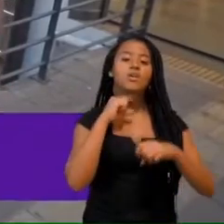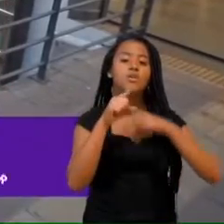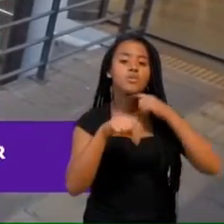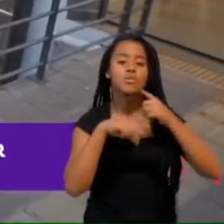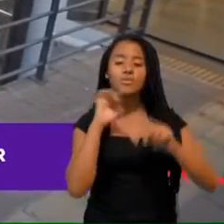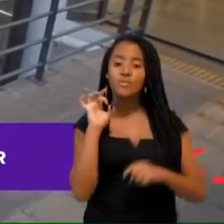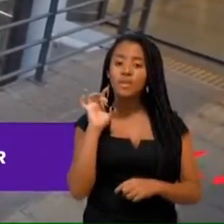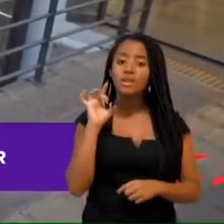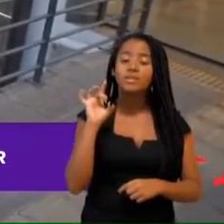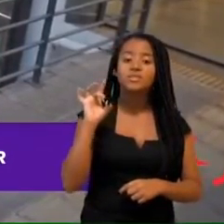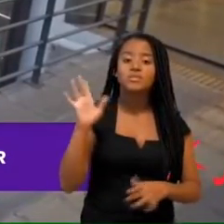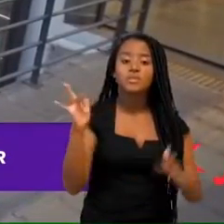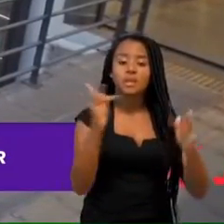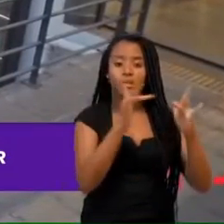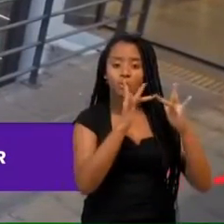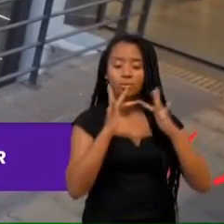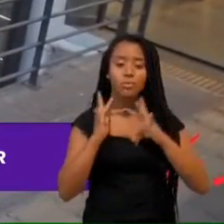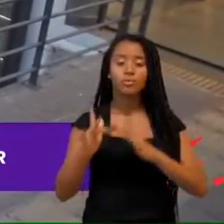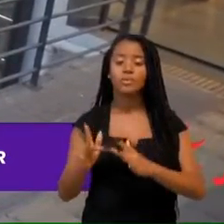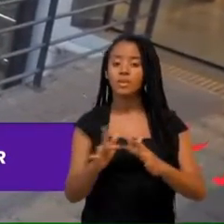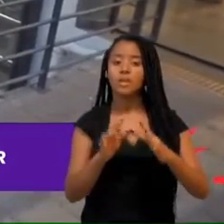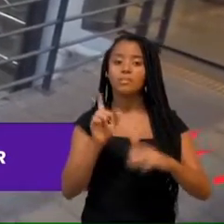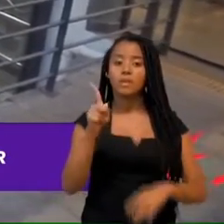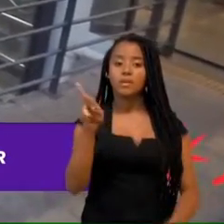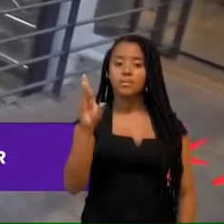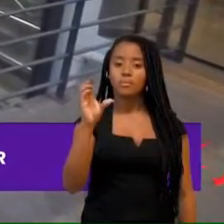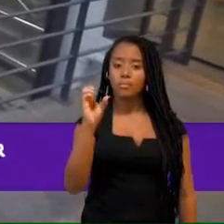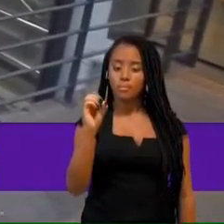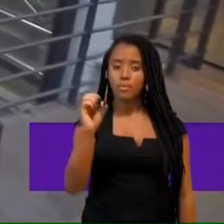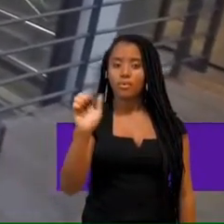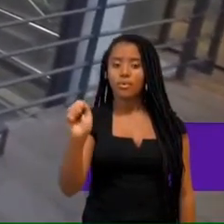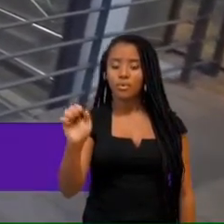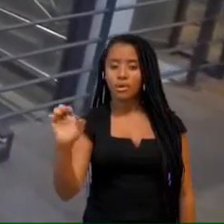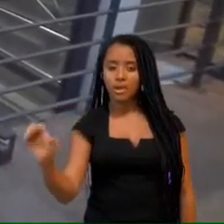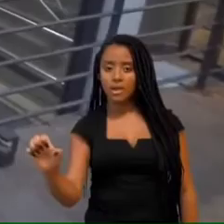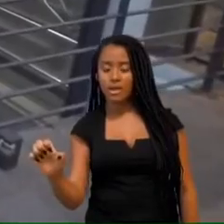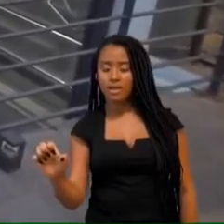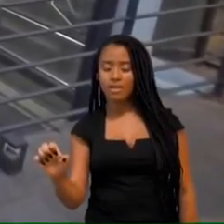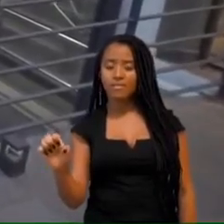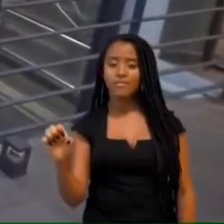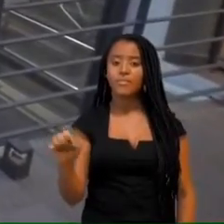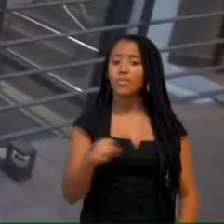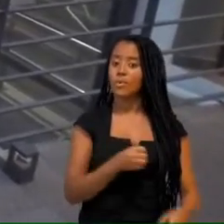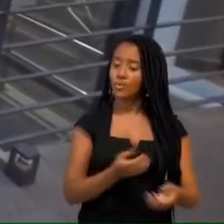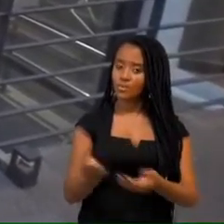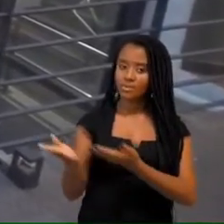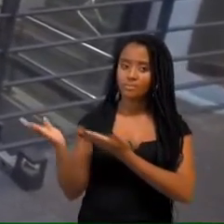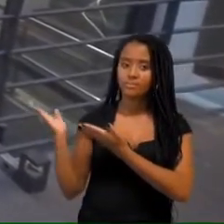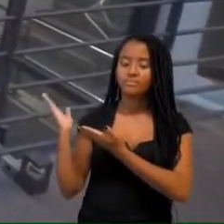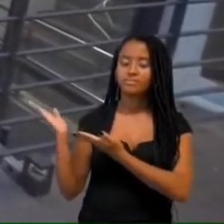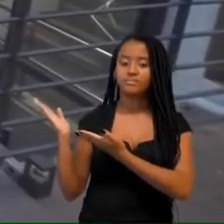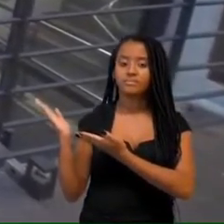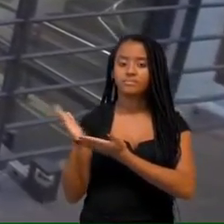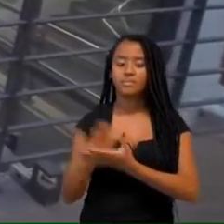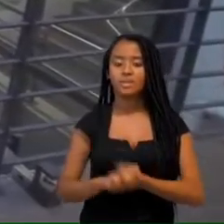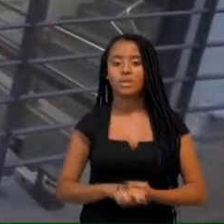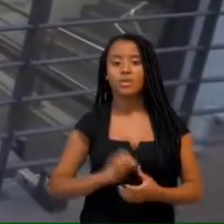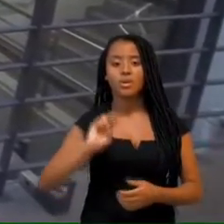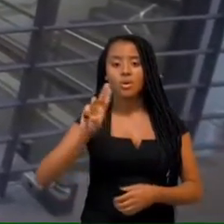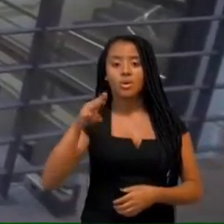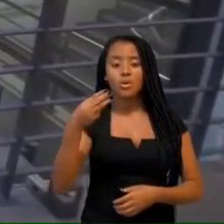só entrar em contato com a proai ou pelo e-mail pela moradin estudantil também que é morad estudantil @u f.br ou